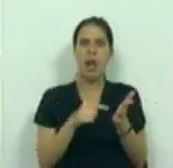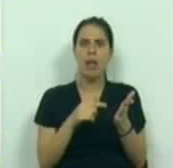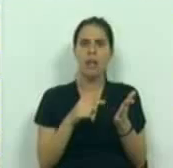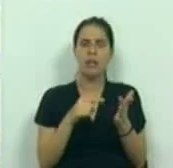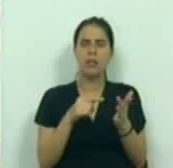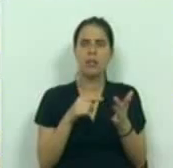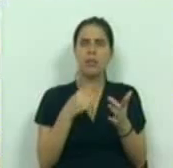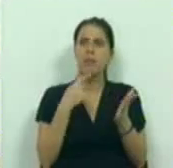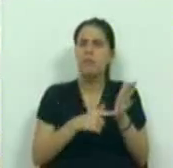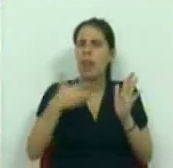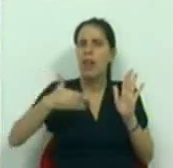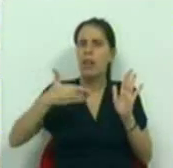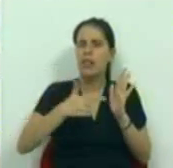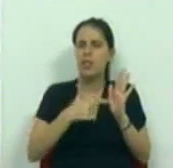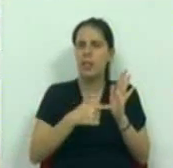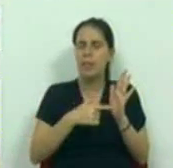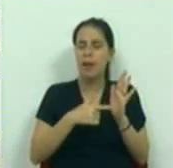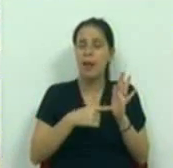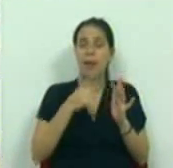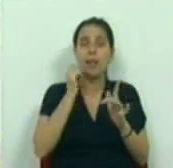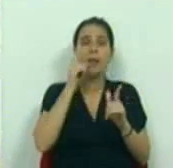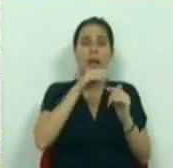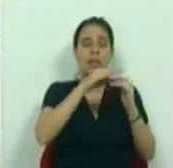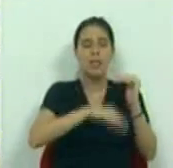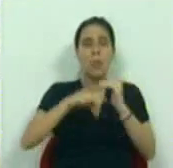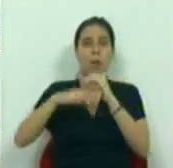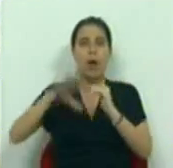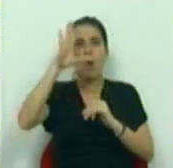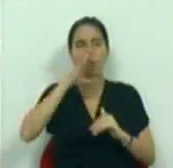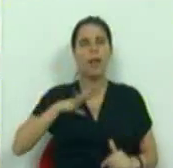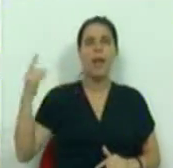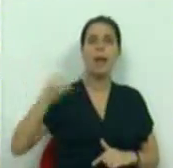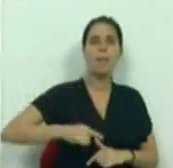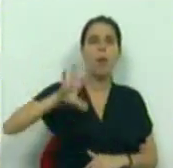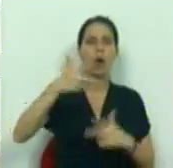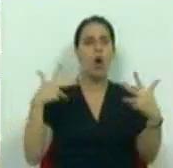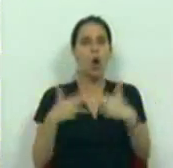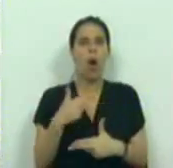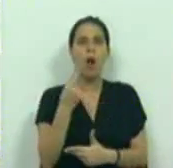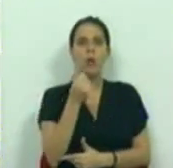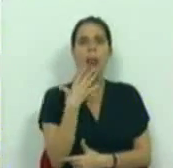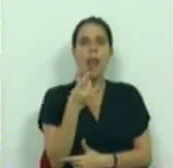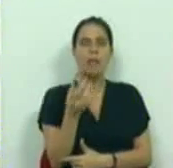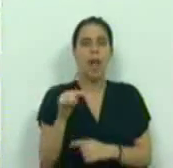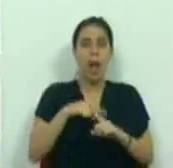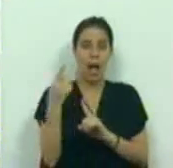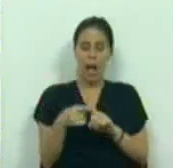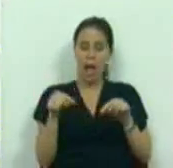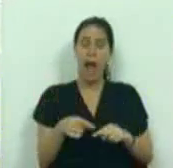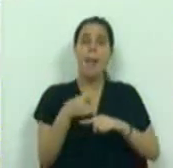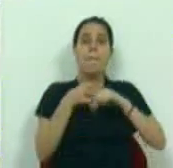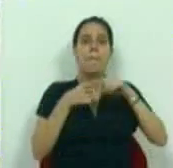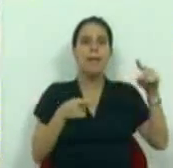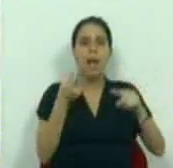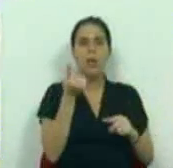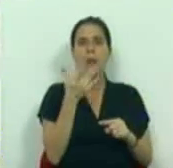Em primeiro lugar, legitima aquela que era a desigualdade que o Governo quer impor ao país, o corte do subsídio de Natal deste ano. Metade